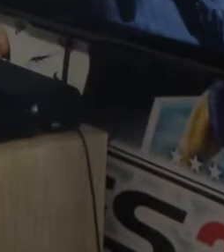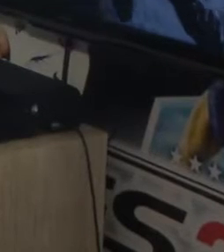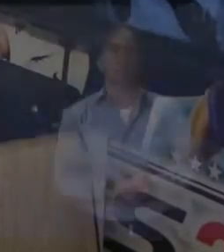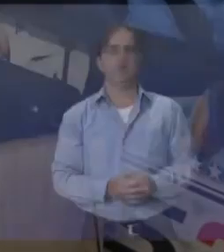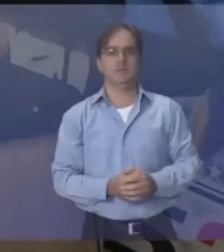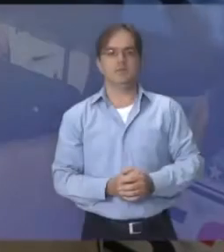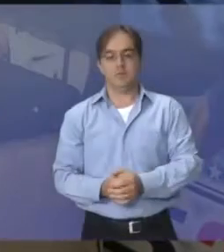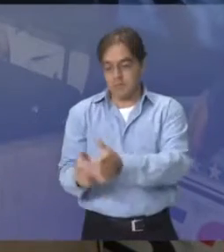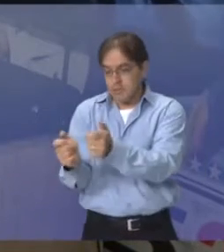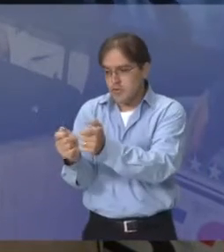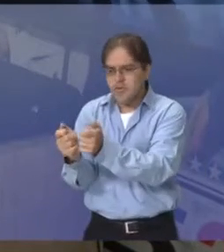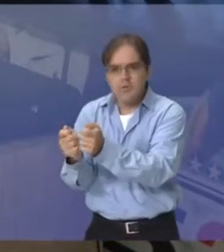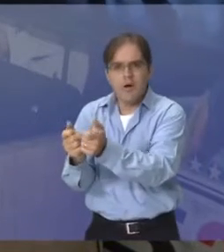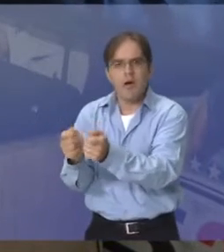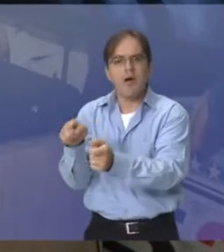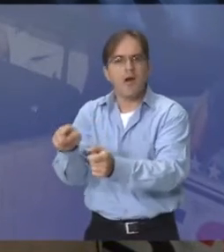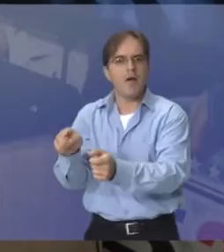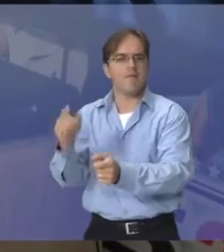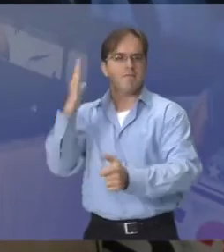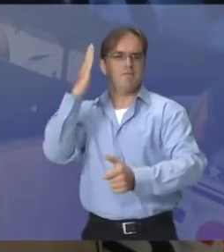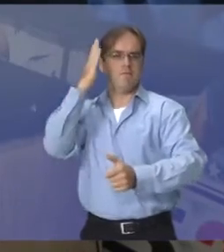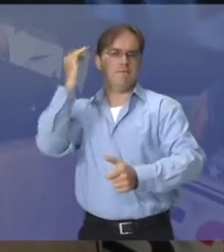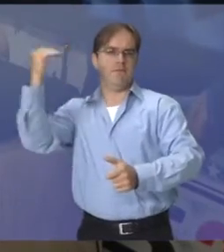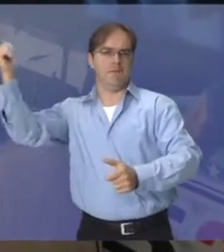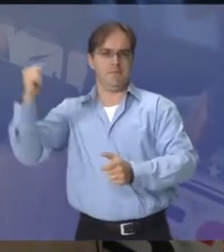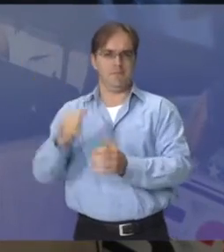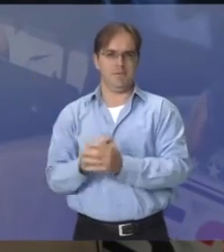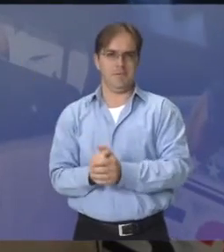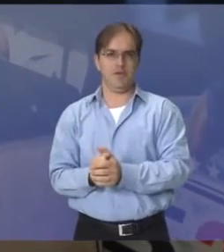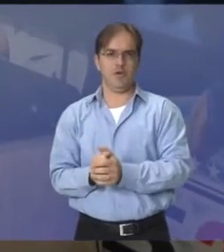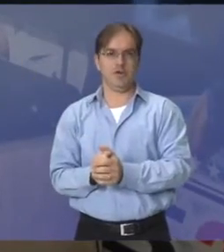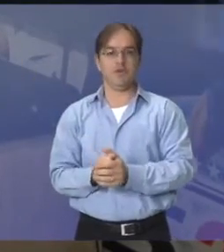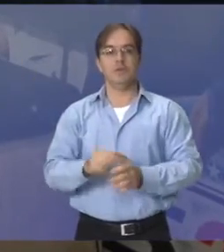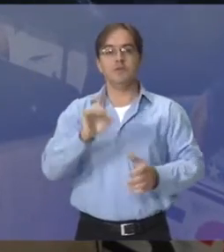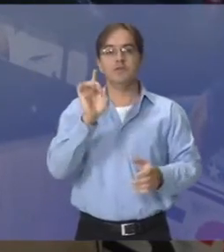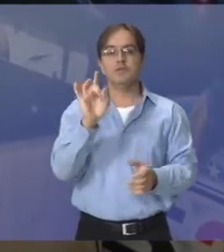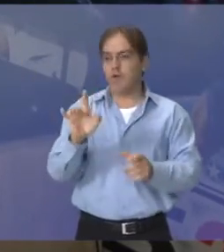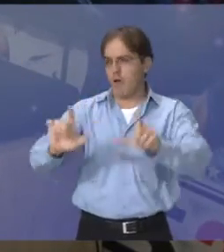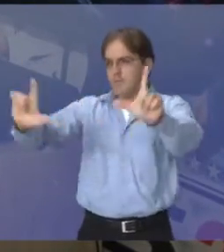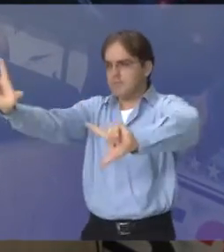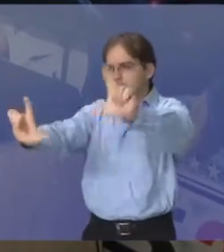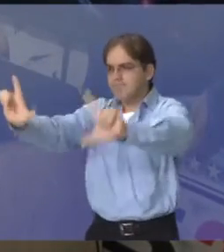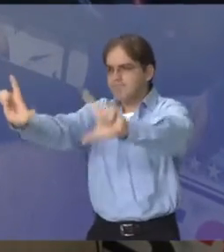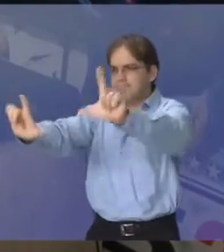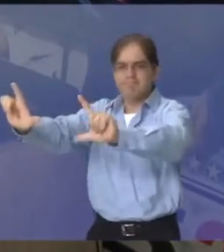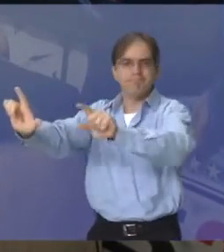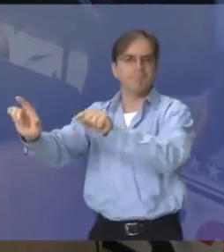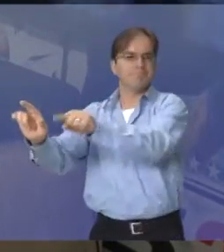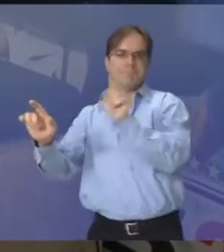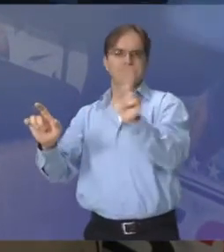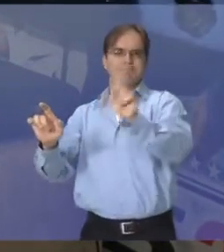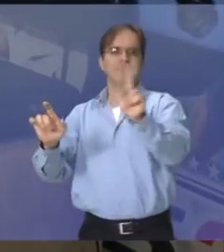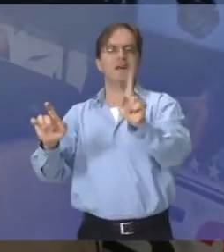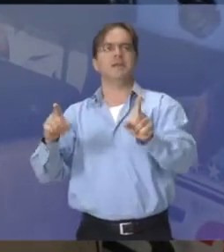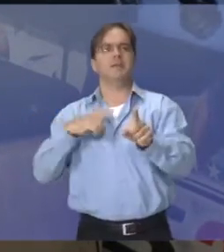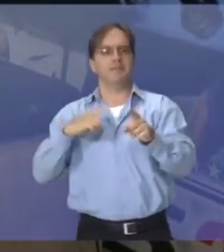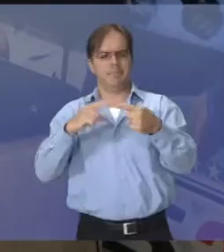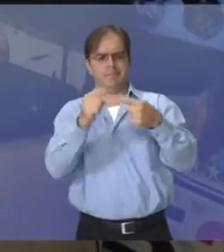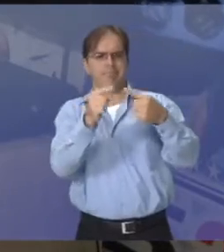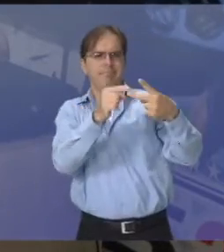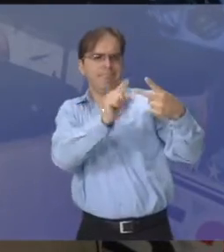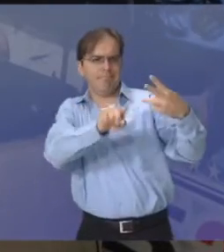Os jogos eletrônicos fizeram tanto sucesso que não estão apenas ligados à TV. Hoje eles estão disponíveis em